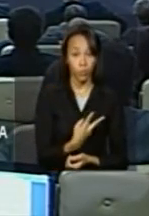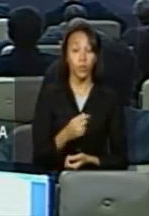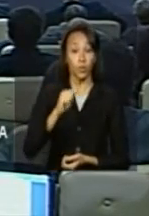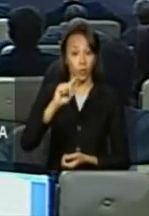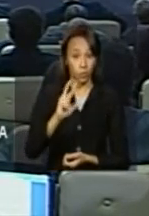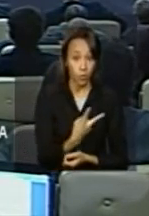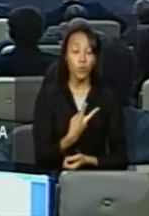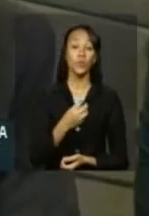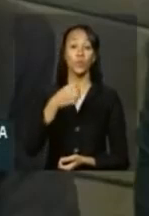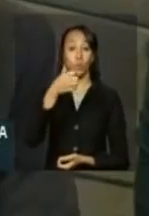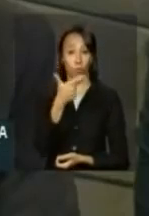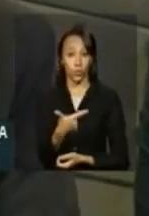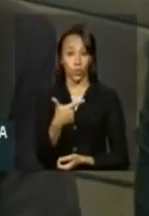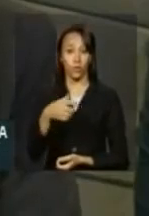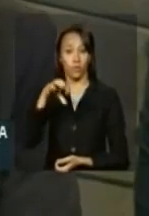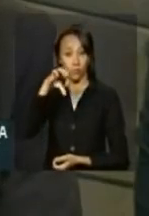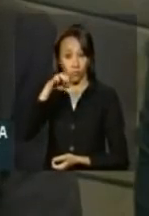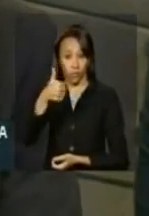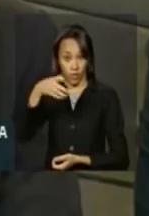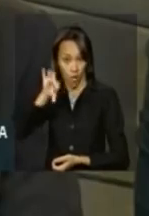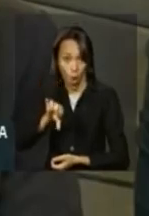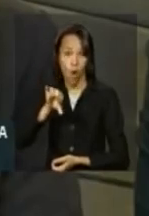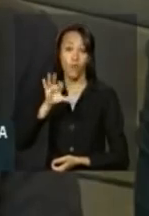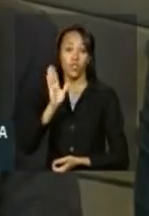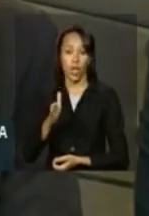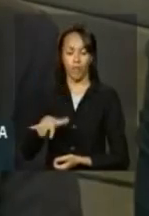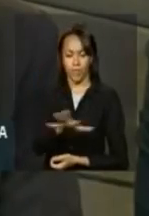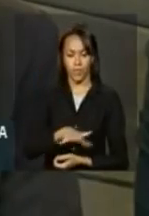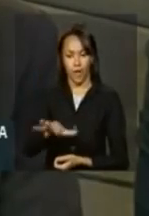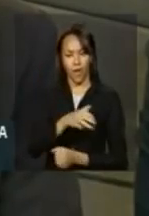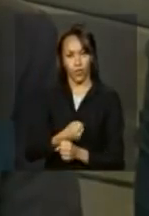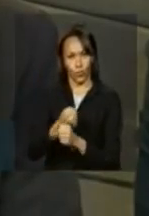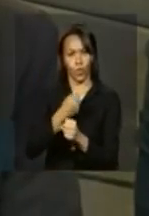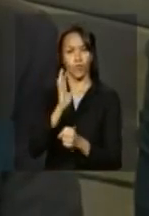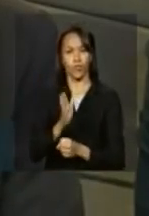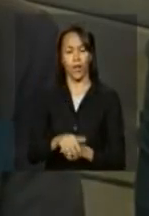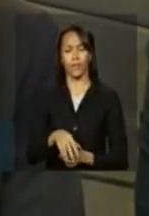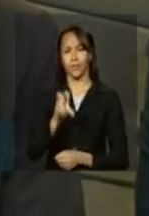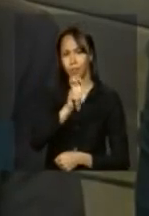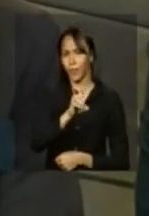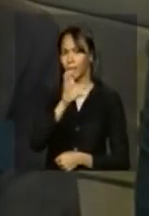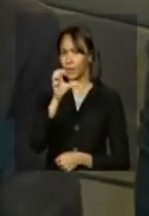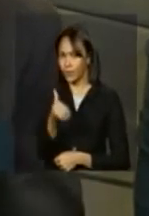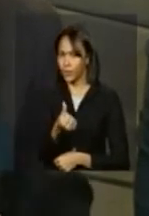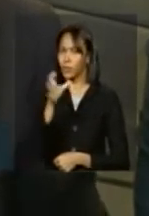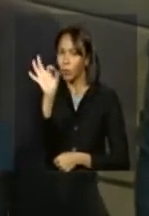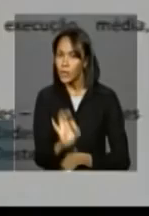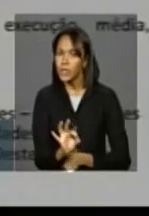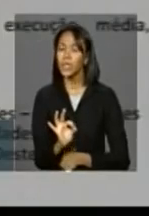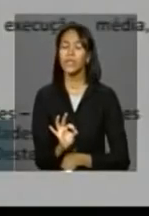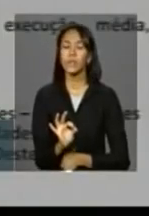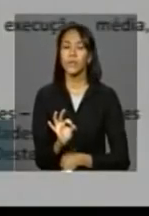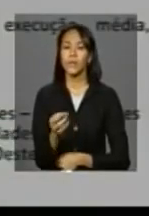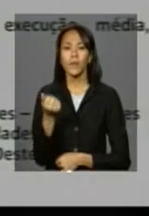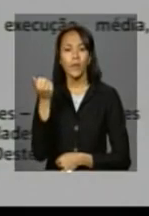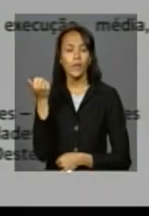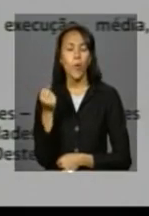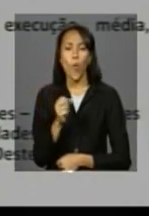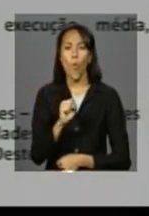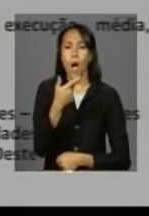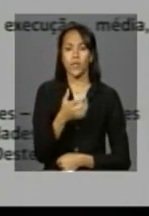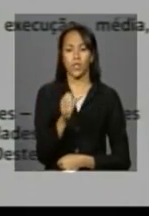2.290 obras em andamento nessa área, elas têm uma execução média aí de 56%, beneficiando quase